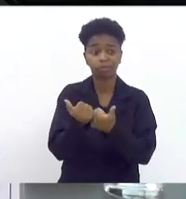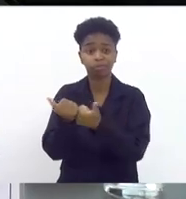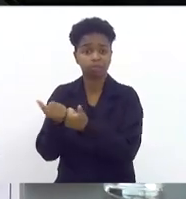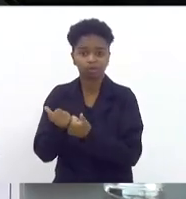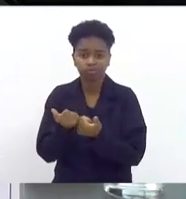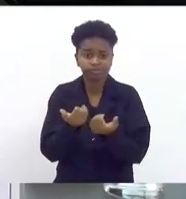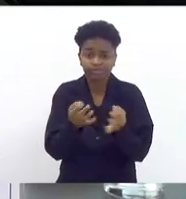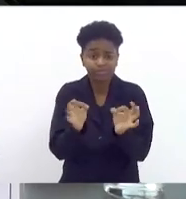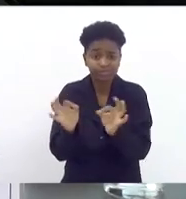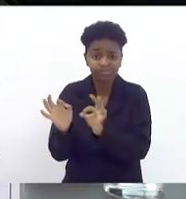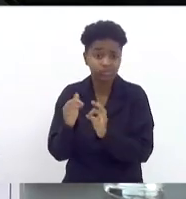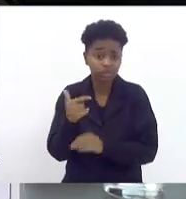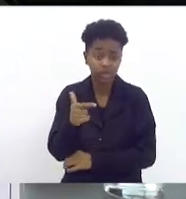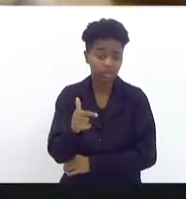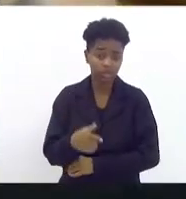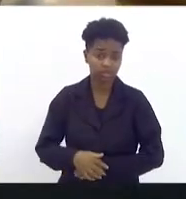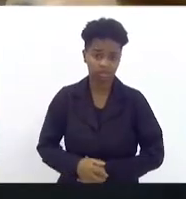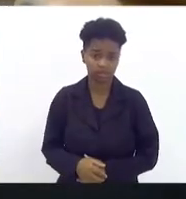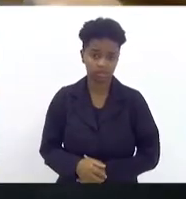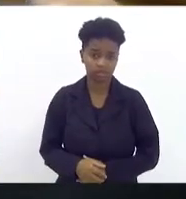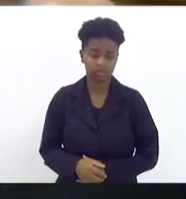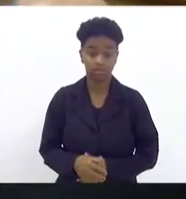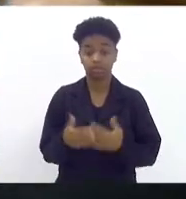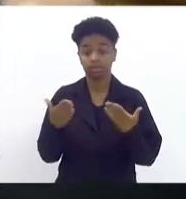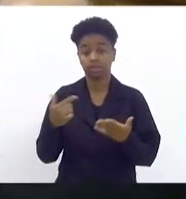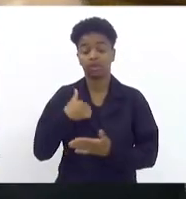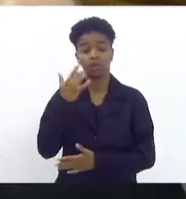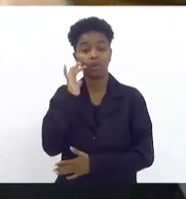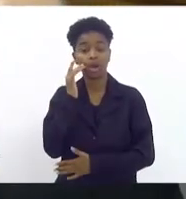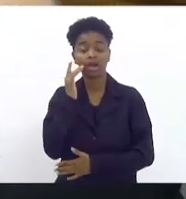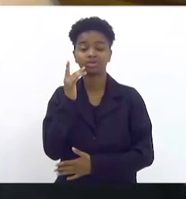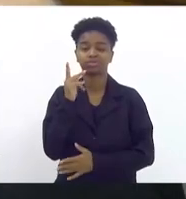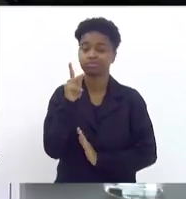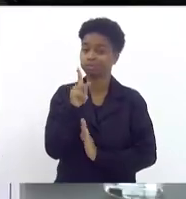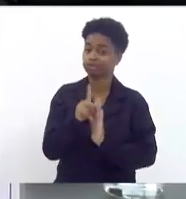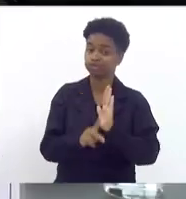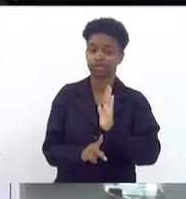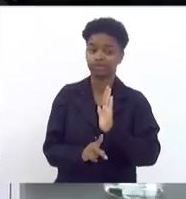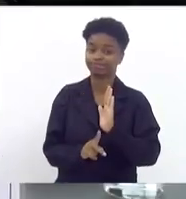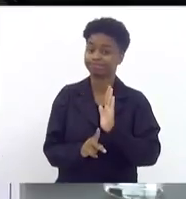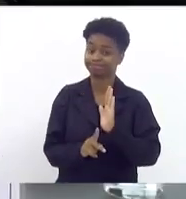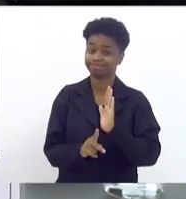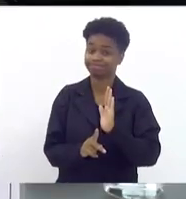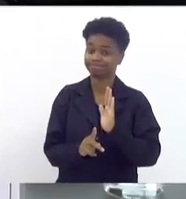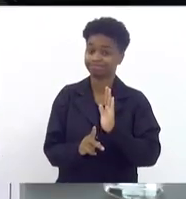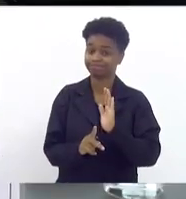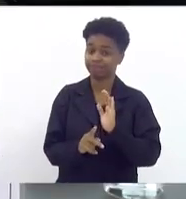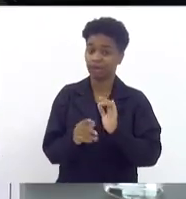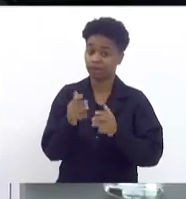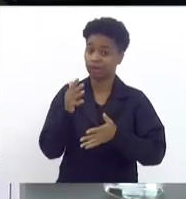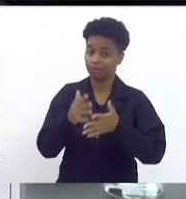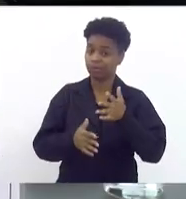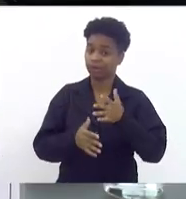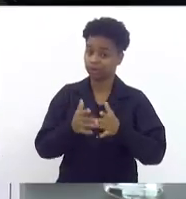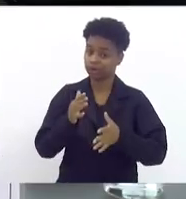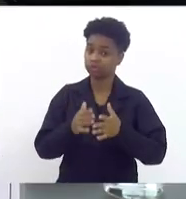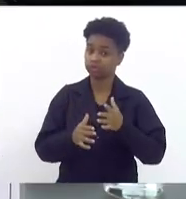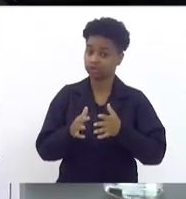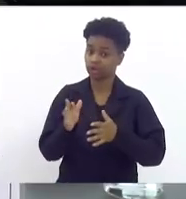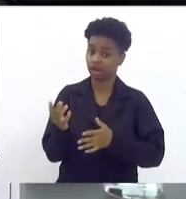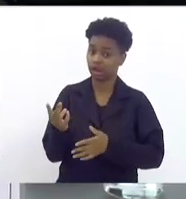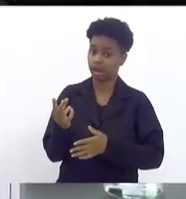apontamento de fonte de custeio, não tem compensação. Eu considero o projeto, nesse sentido, inconstitucional. Ferindo os princípios da razoabilidade, o princípio